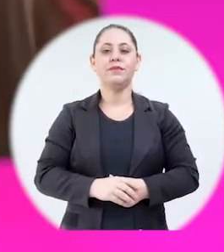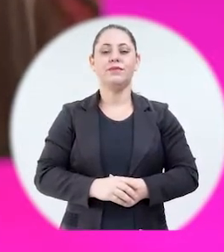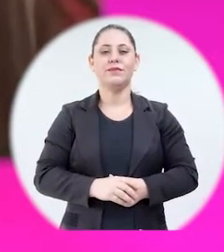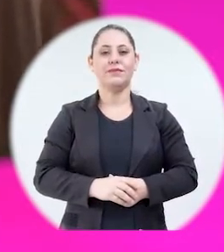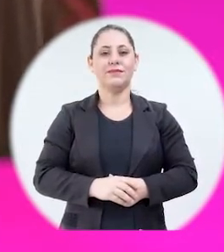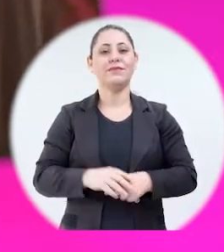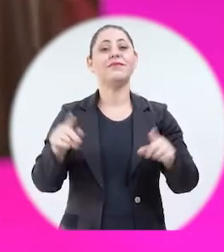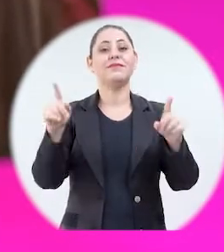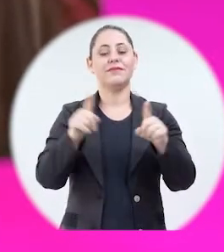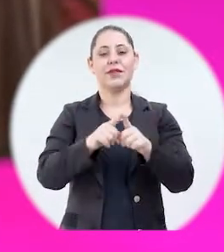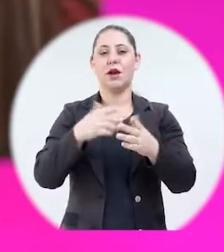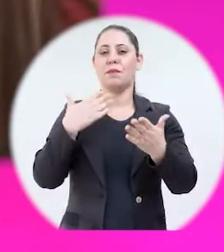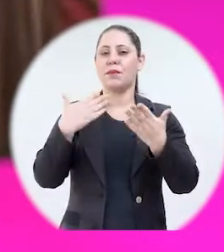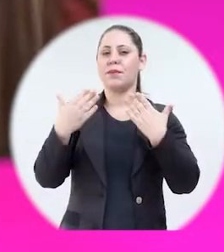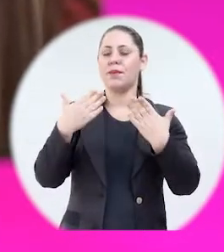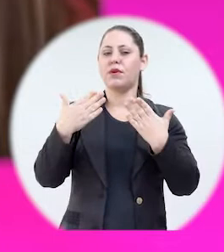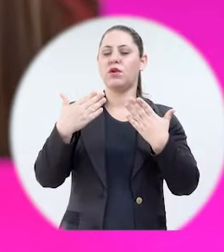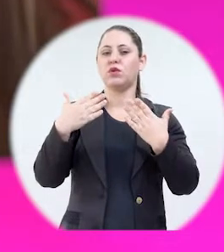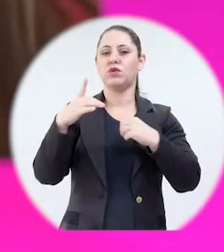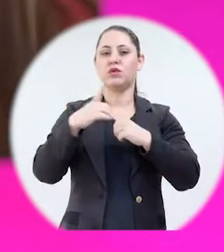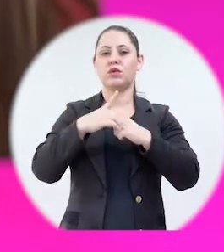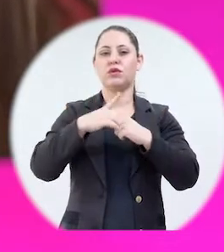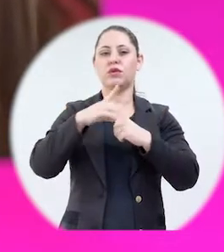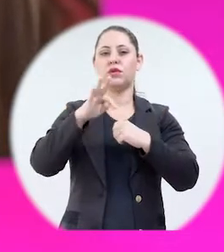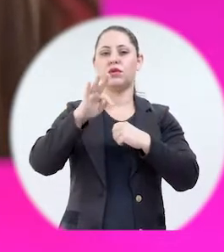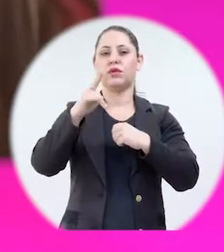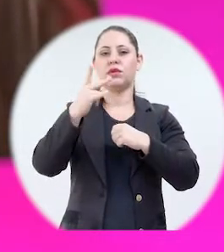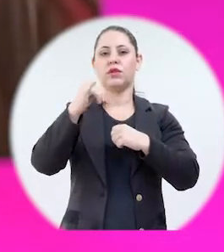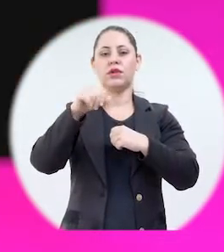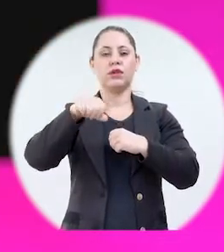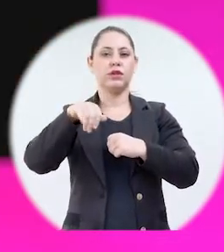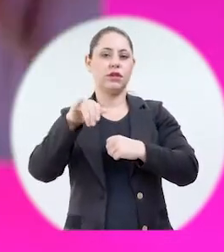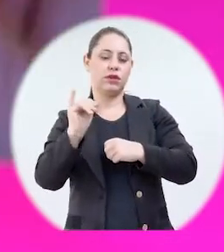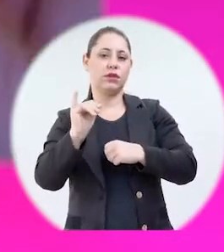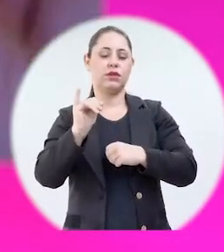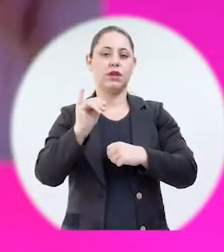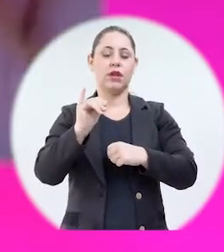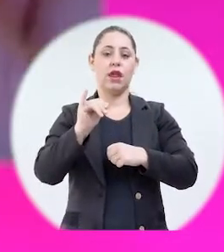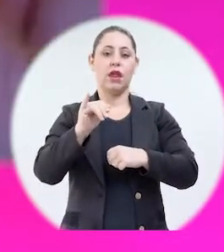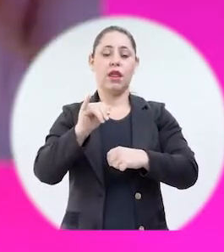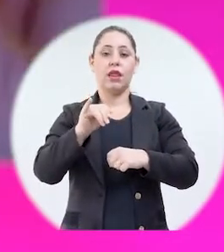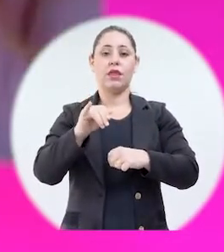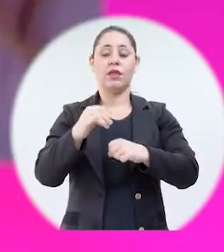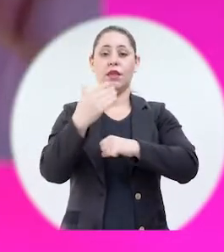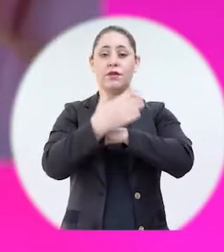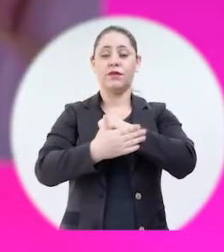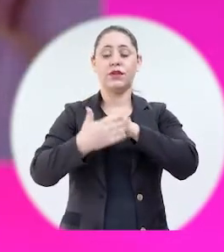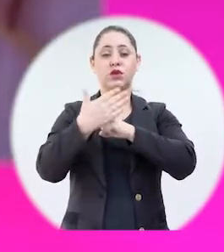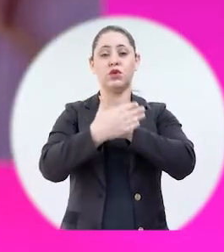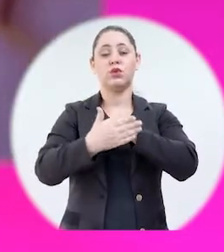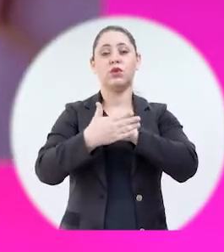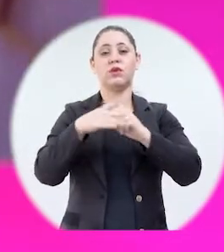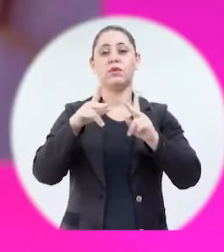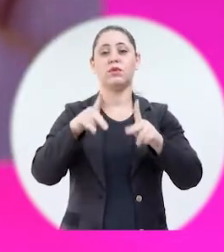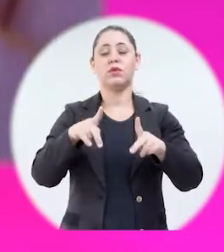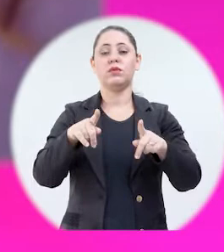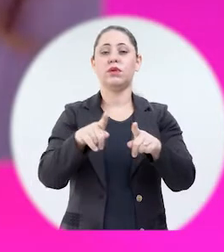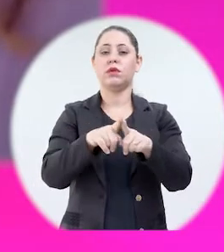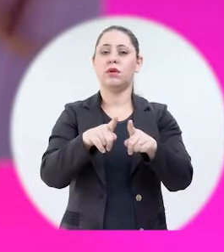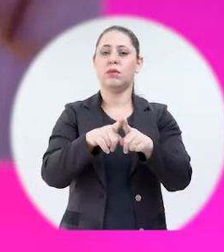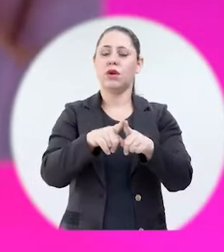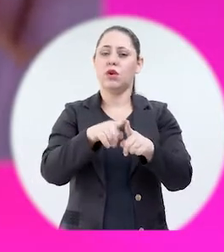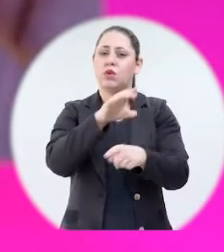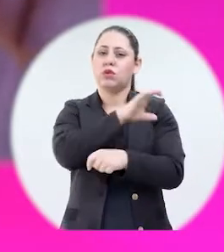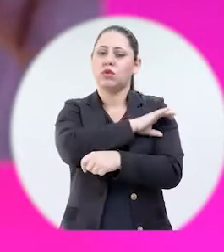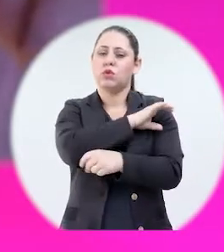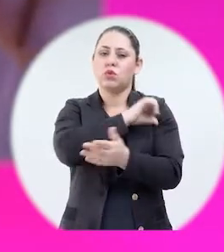E a gente também vai bater um papo com a doutora Thaís Dominato, ela que é defensora pública e também é coordenadora do